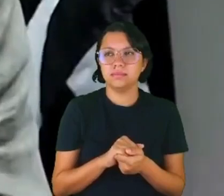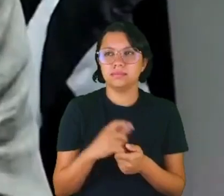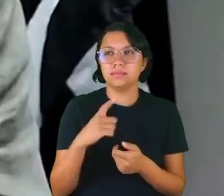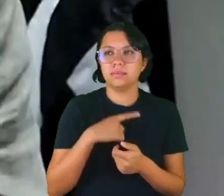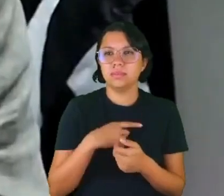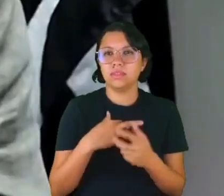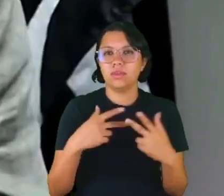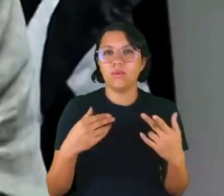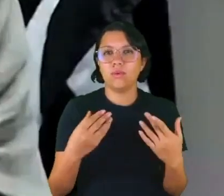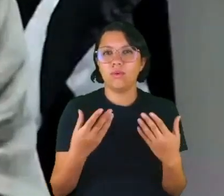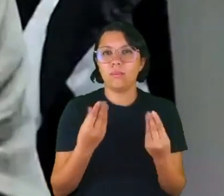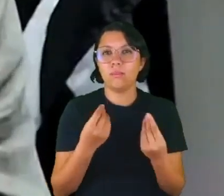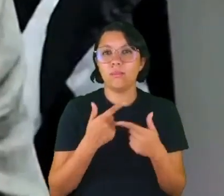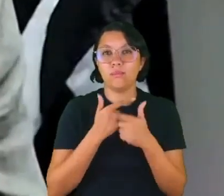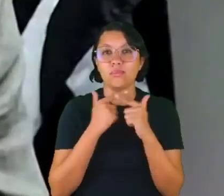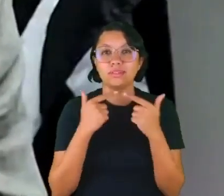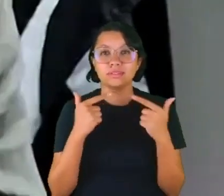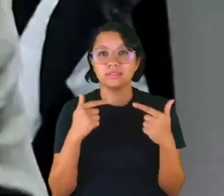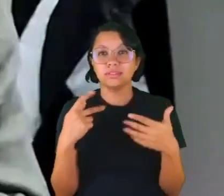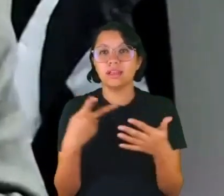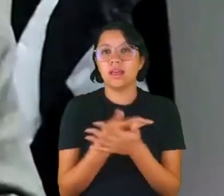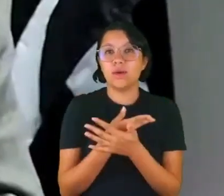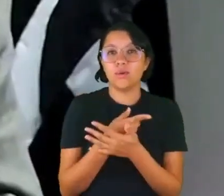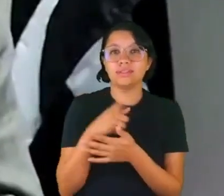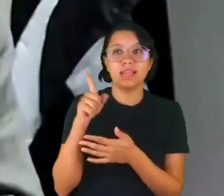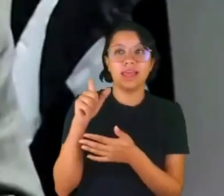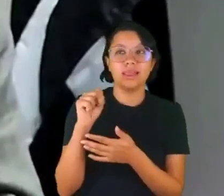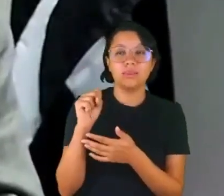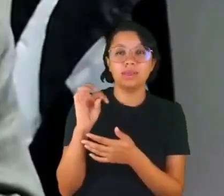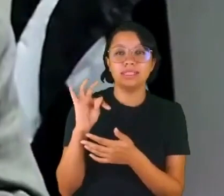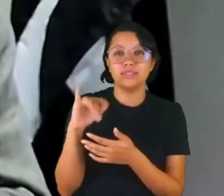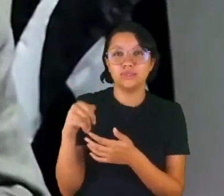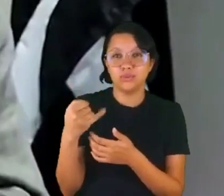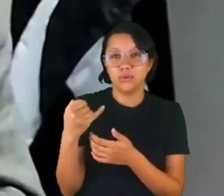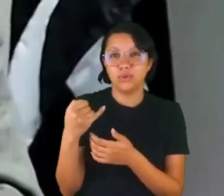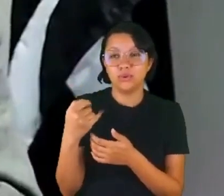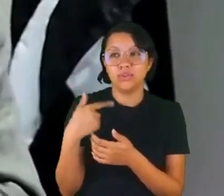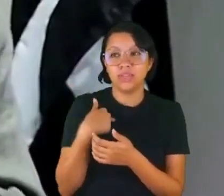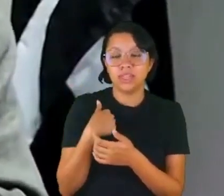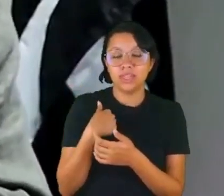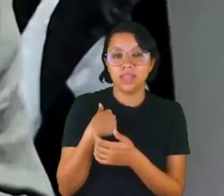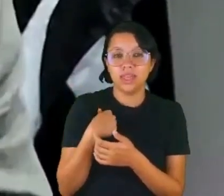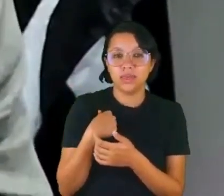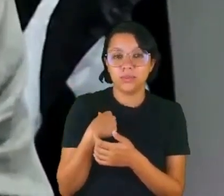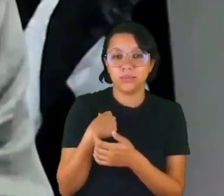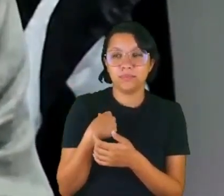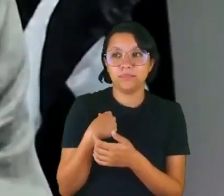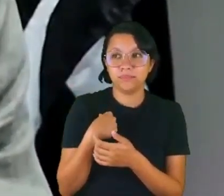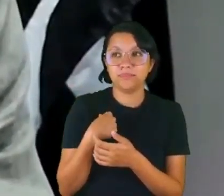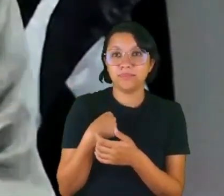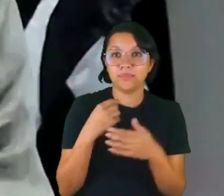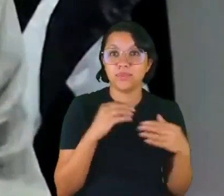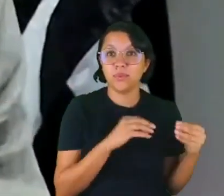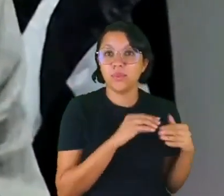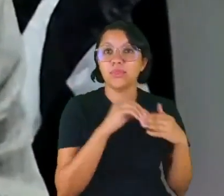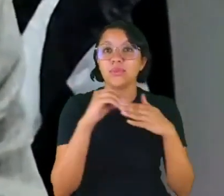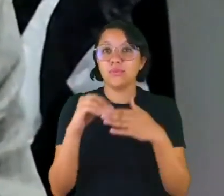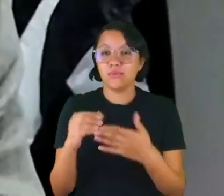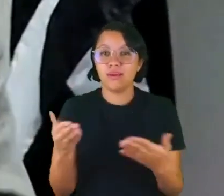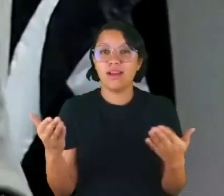fiz questão de trazer aqui para os nossos rabiscos. Eu acho que eu já estou falando até